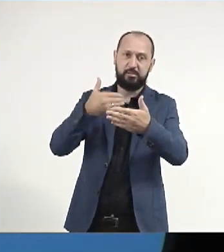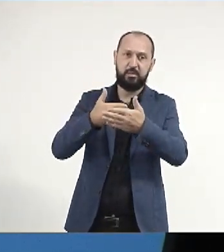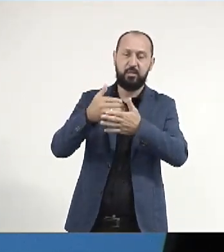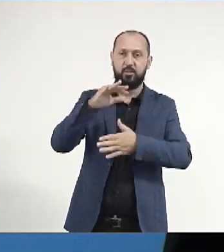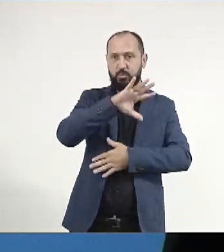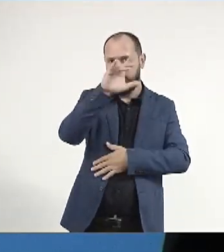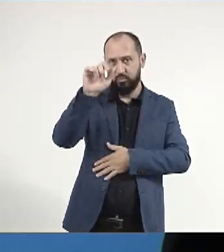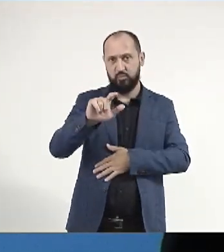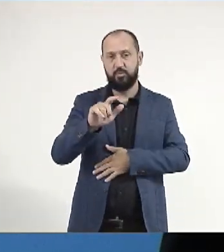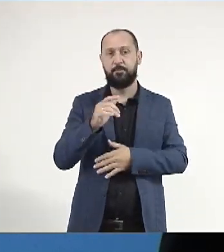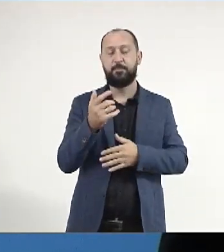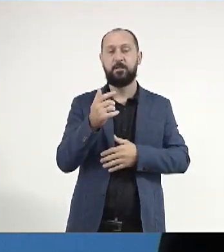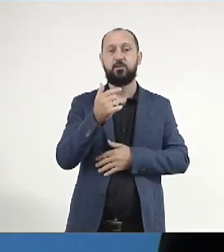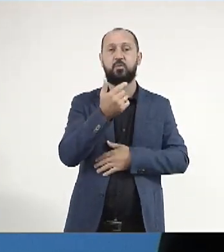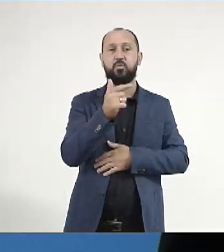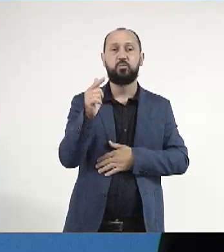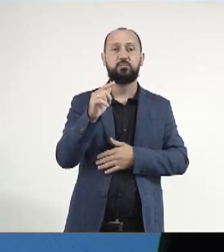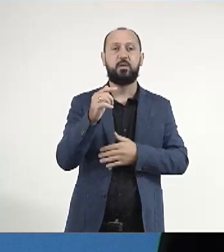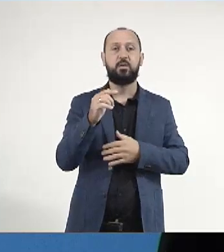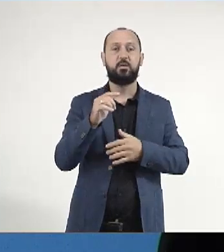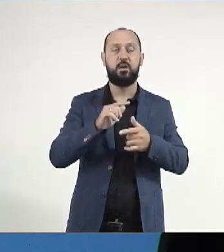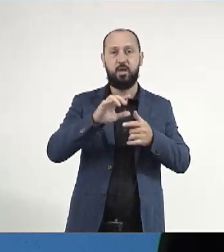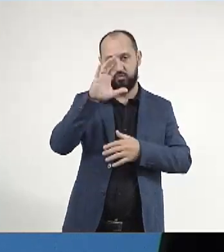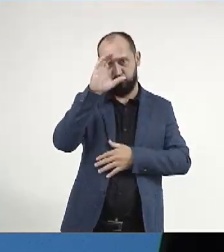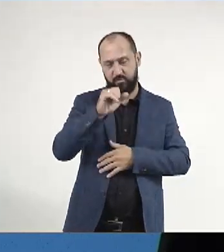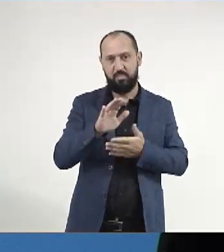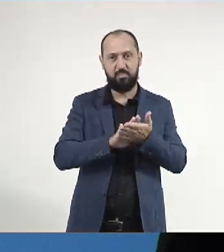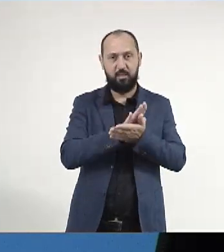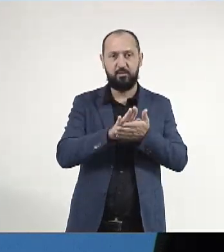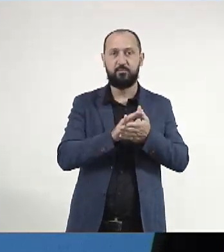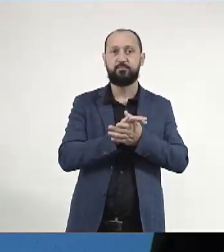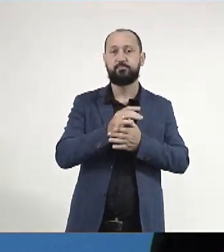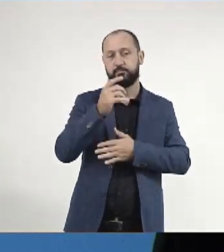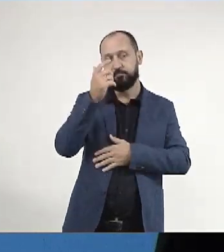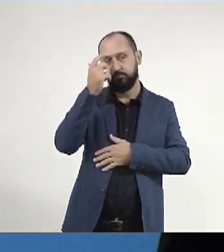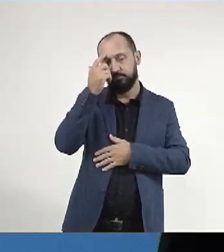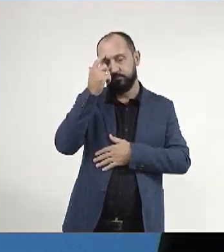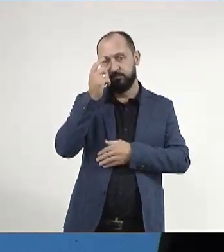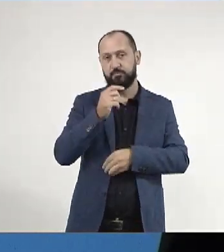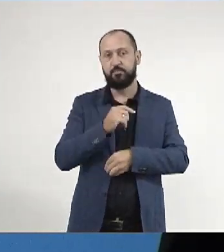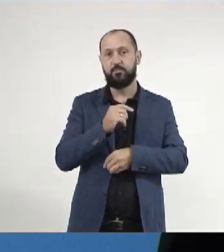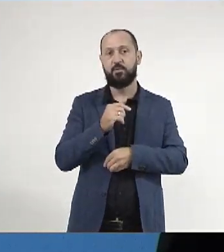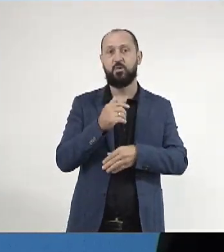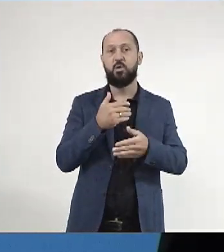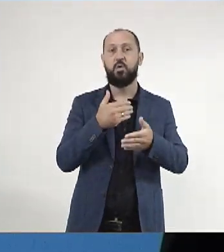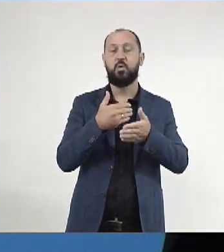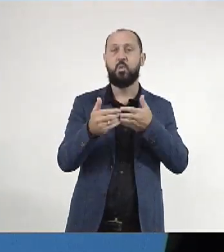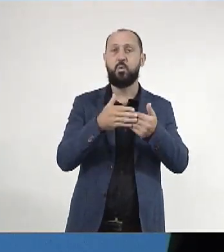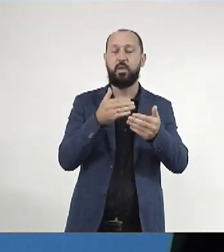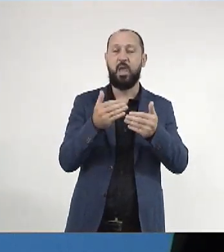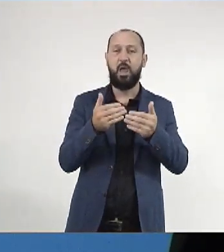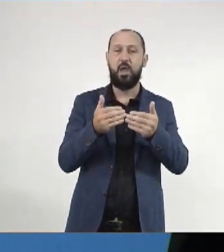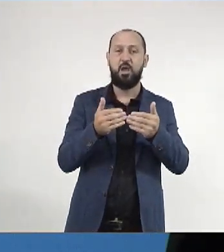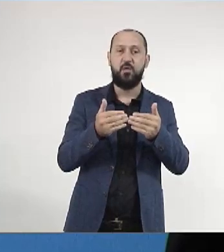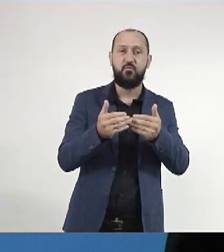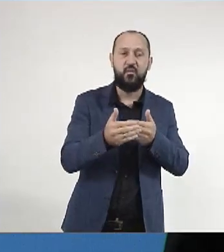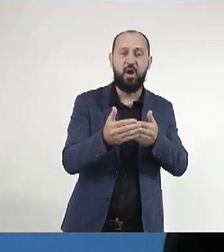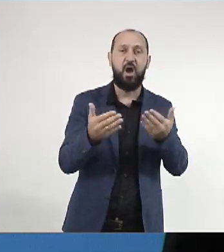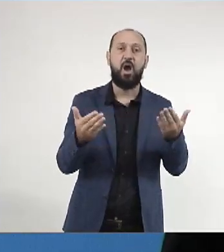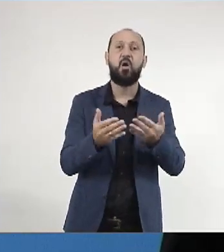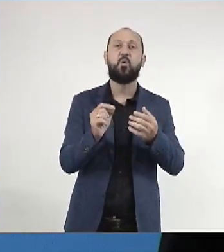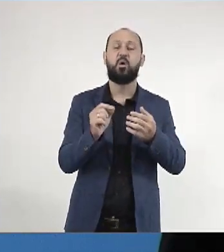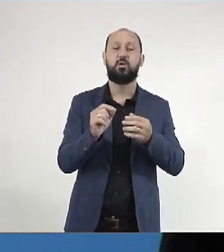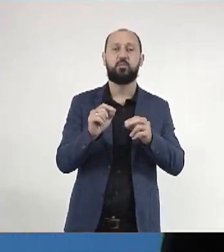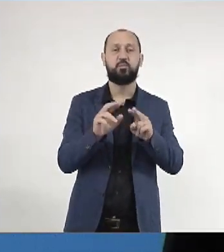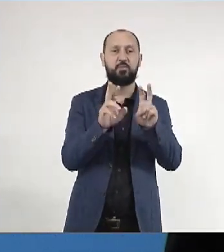Mato Grosso do Sul, sem nenhum tipo de solução. Eu penso que qualquer tipo de iniciativa que a gente vai tratar sobre